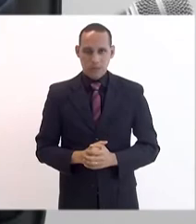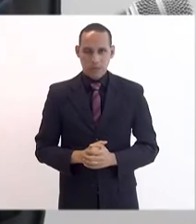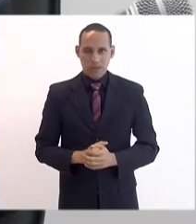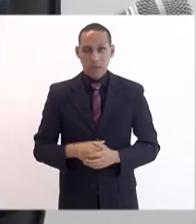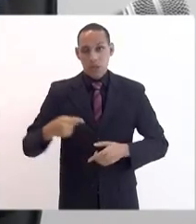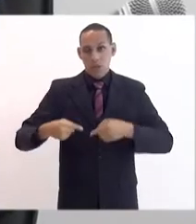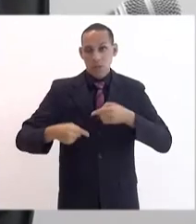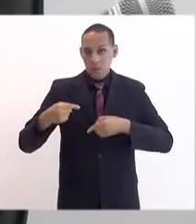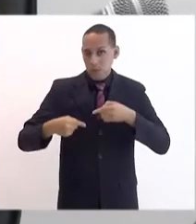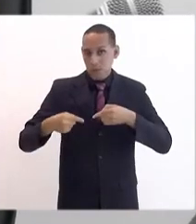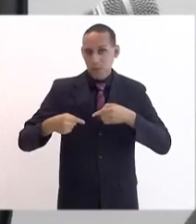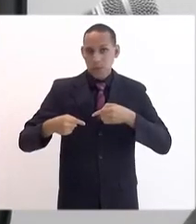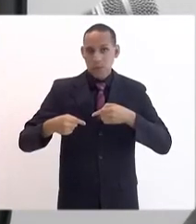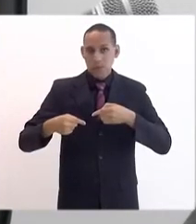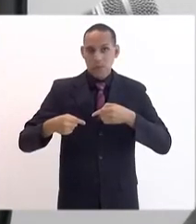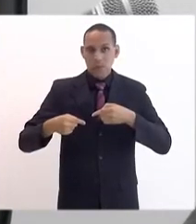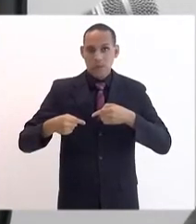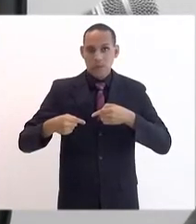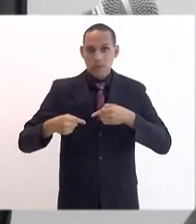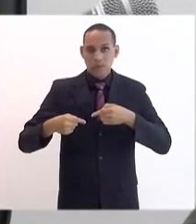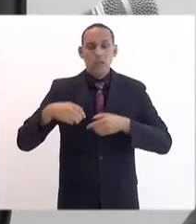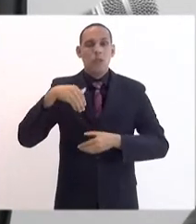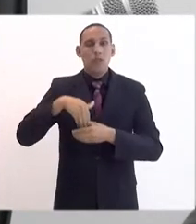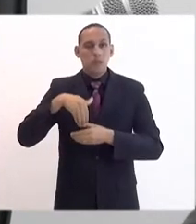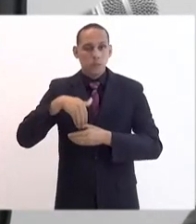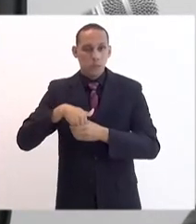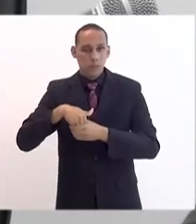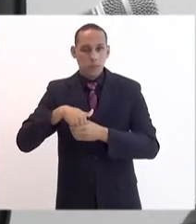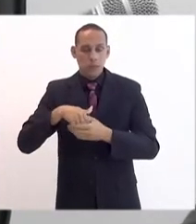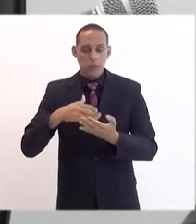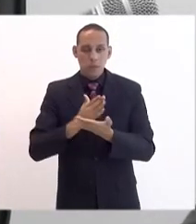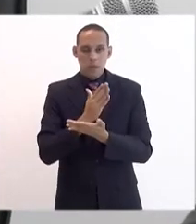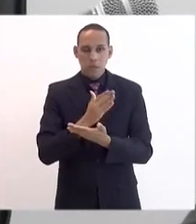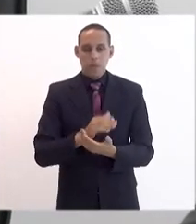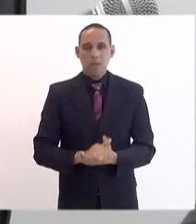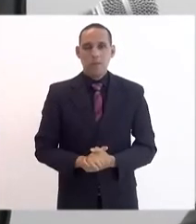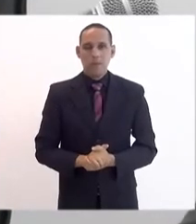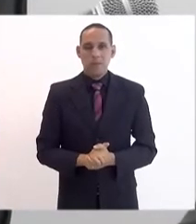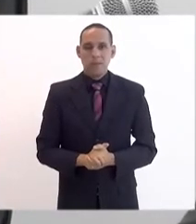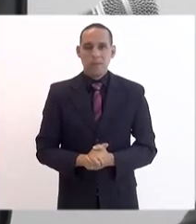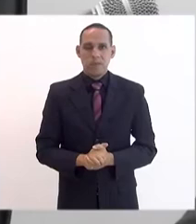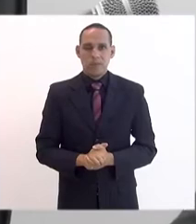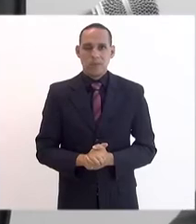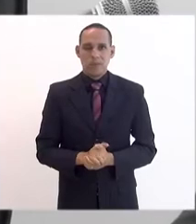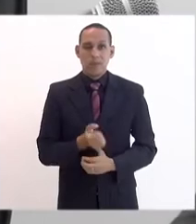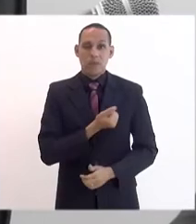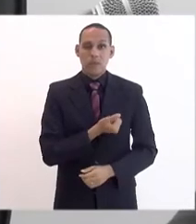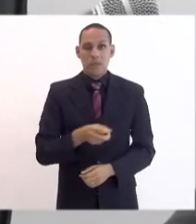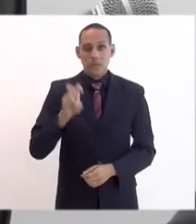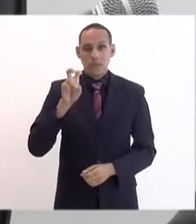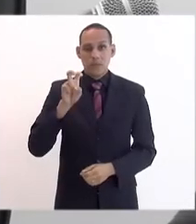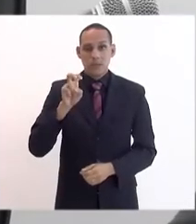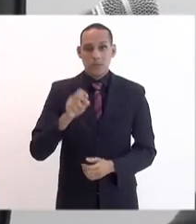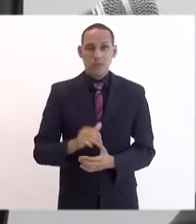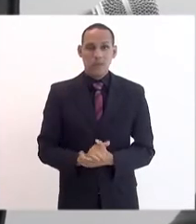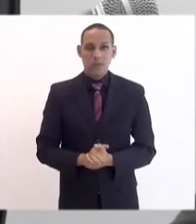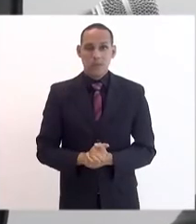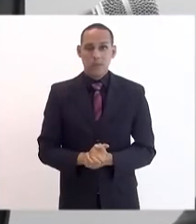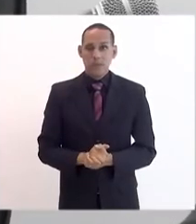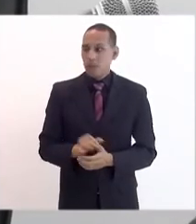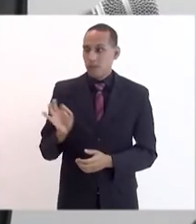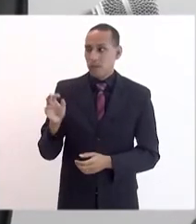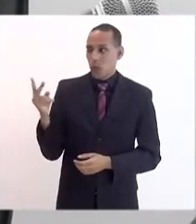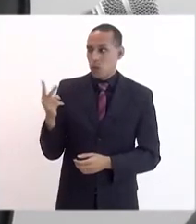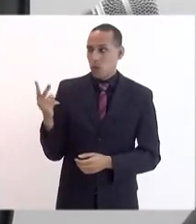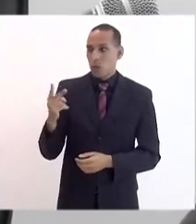Em discussão, em votação, aprovado. 5. Os dois,